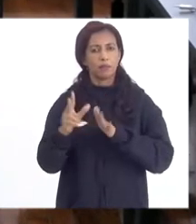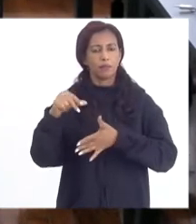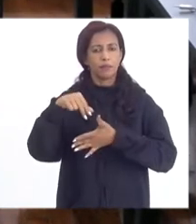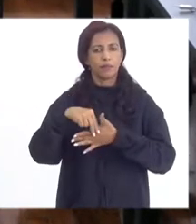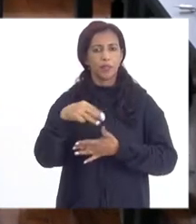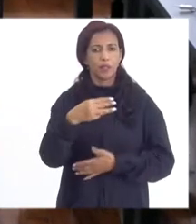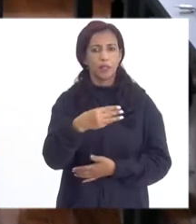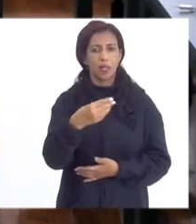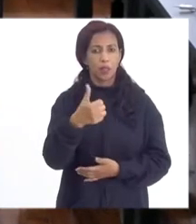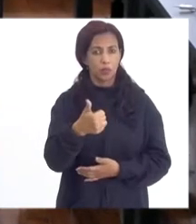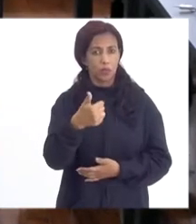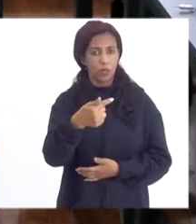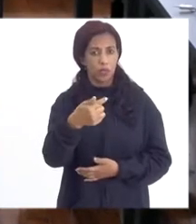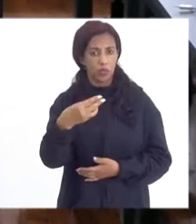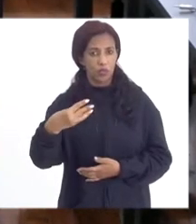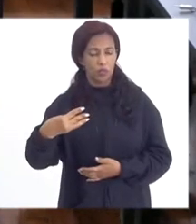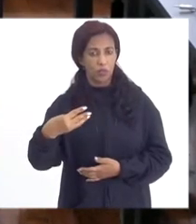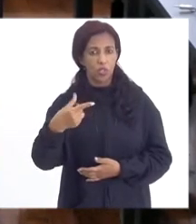lei